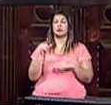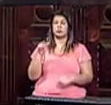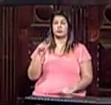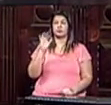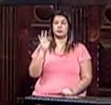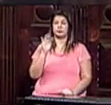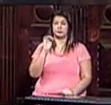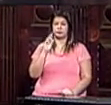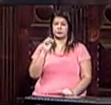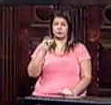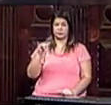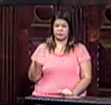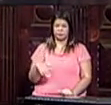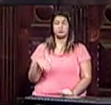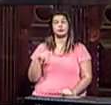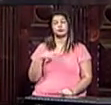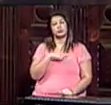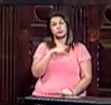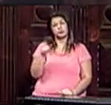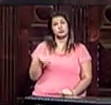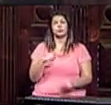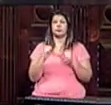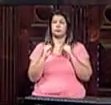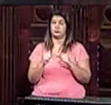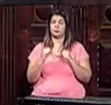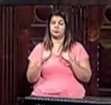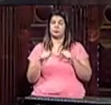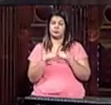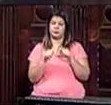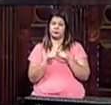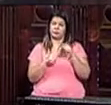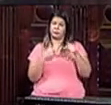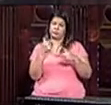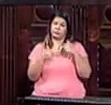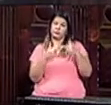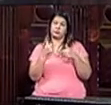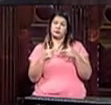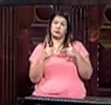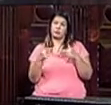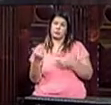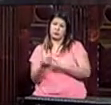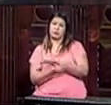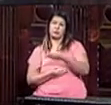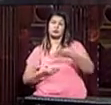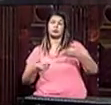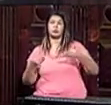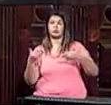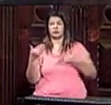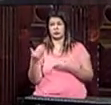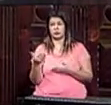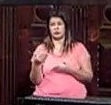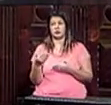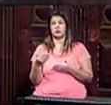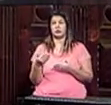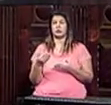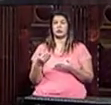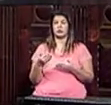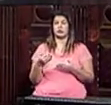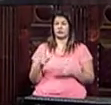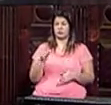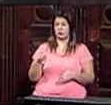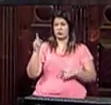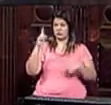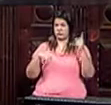Firjan que nós pudéssemos estar trabalhando a possibilidade da transferência do Comitê Gestor